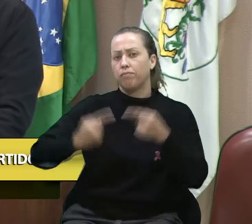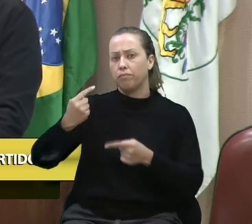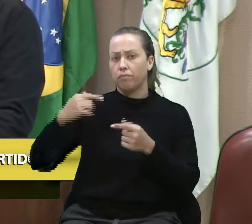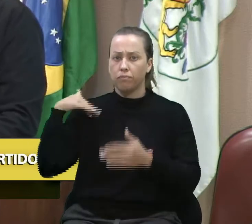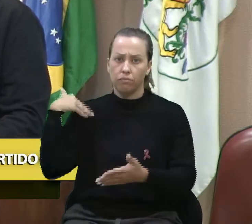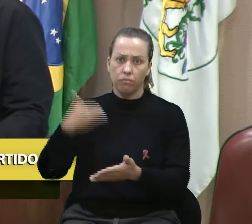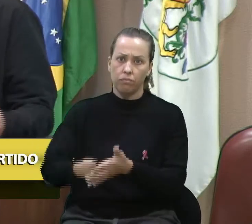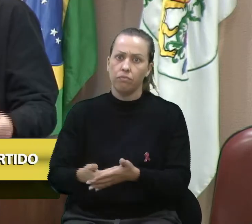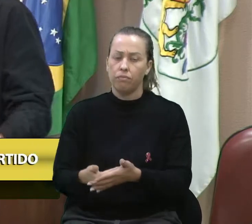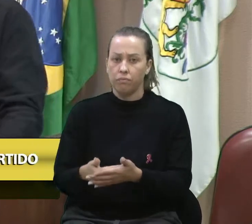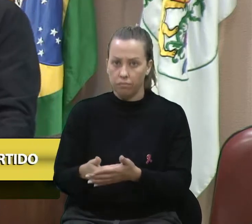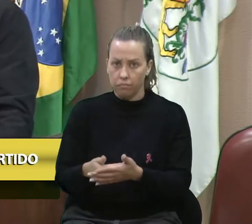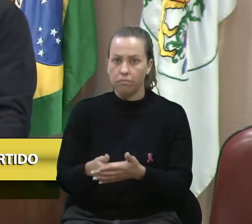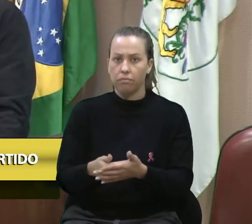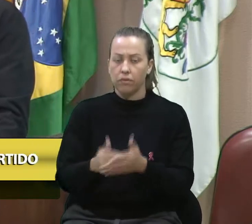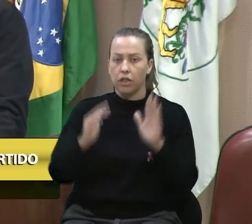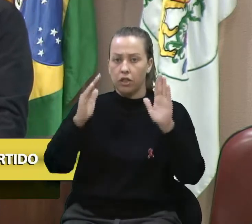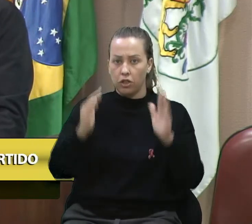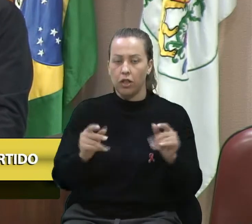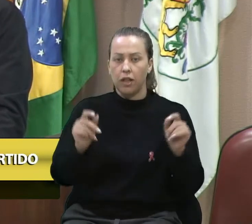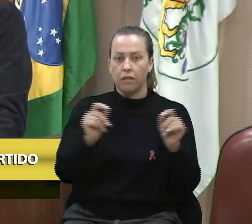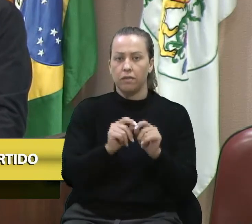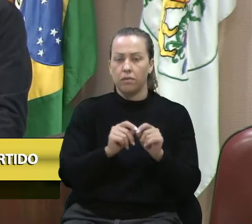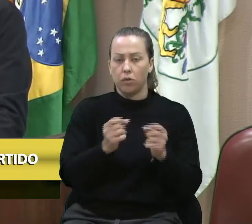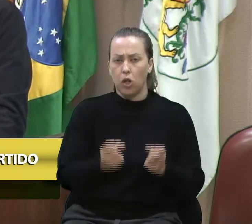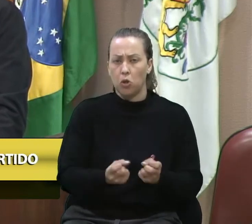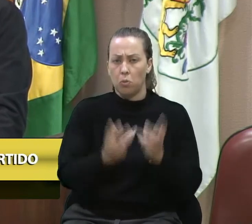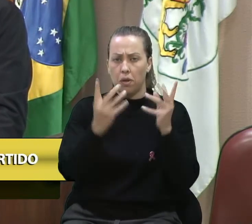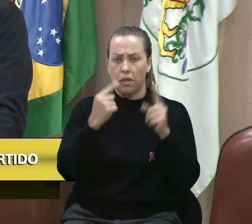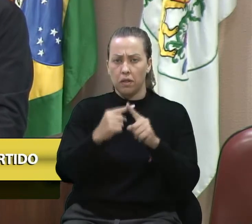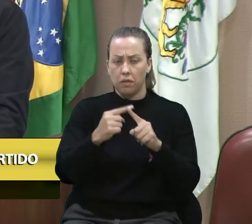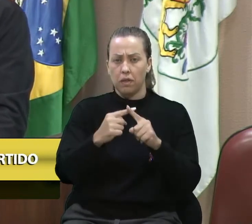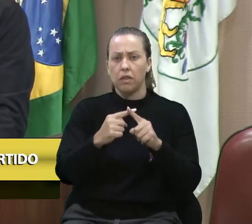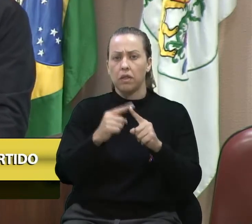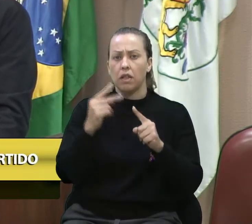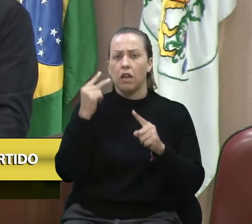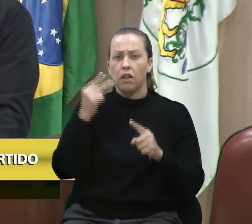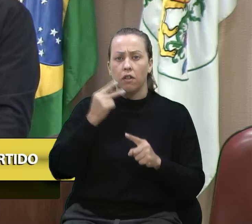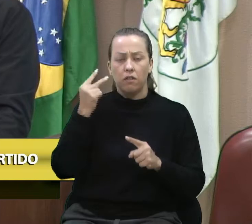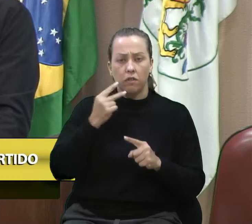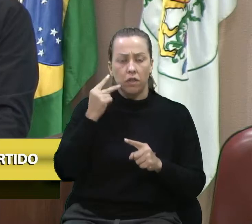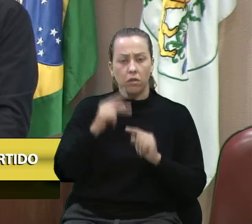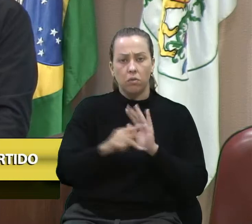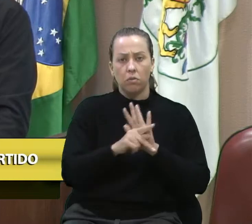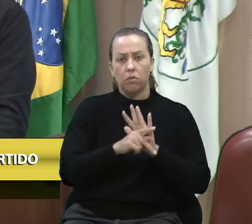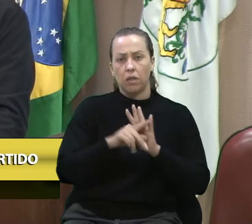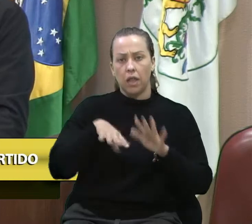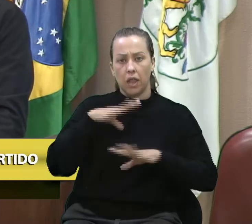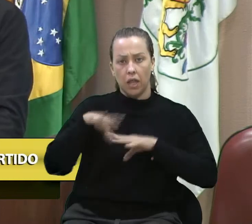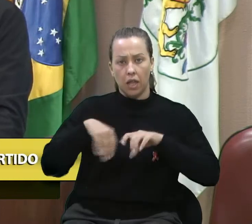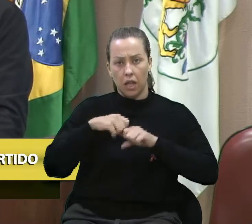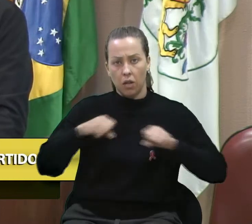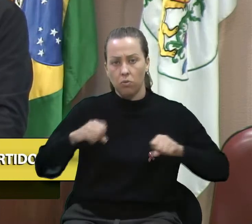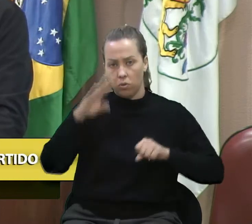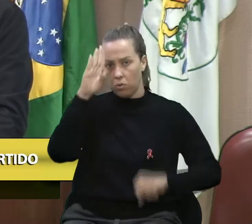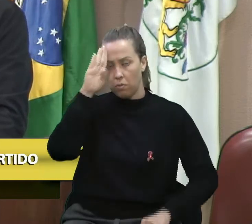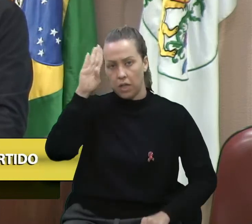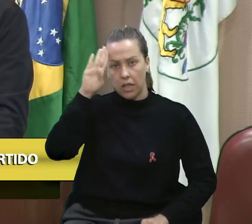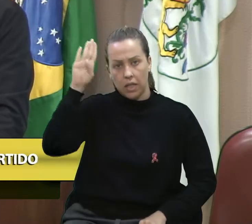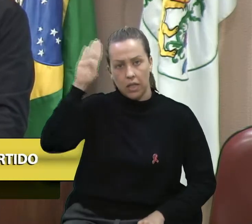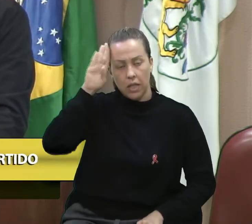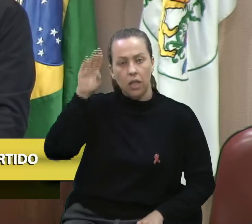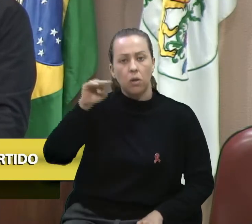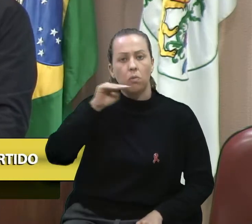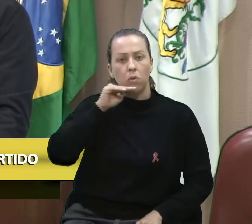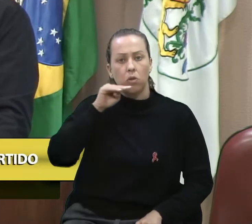até já feitas pelos vereadores aqui, o Daneluz, o Bressan, o